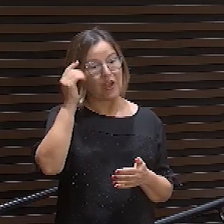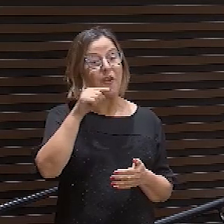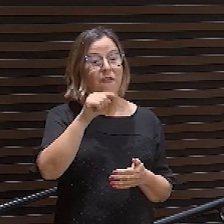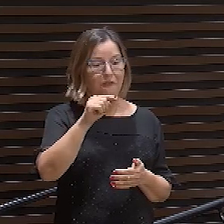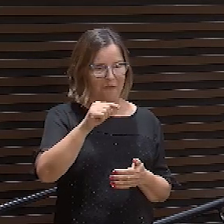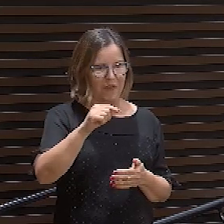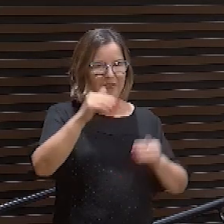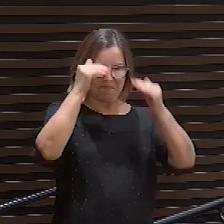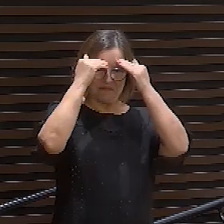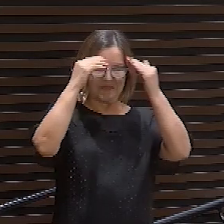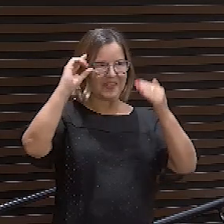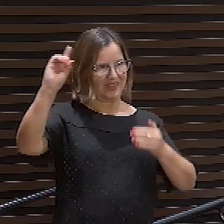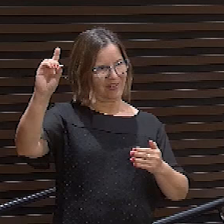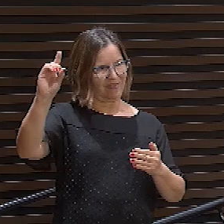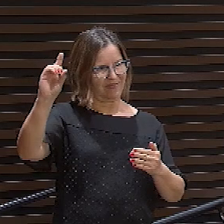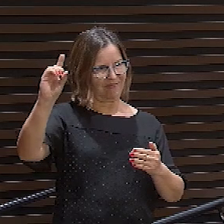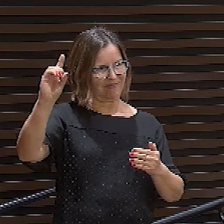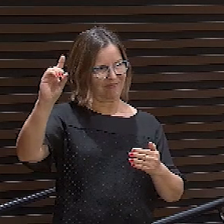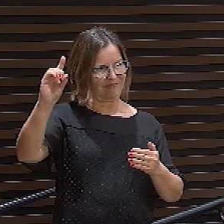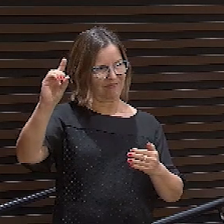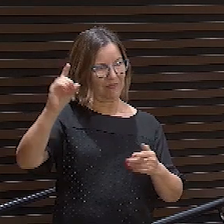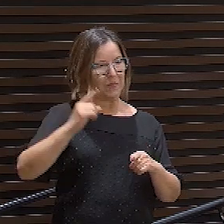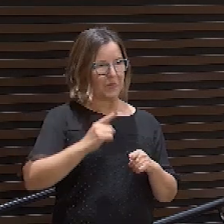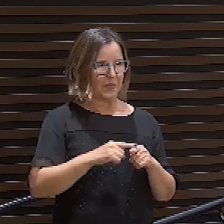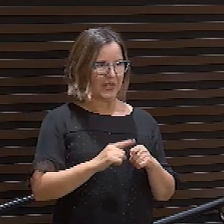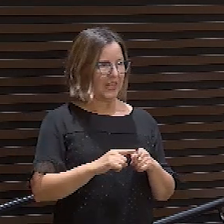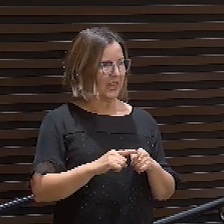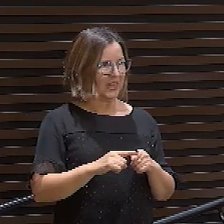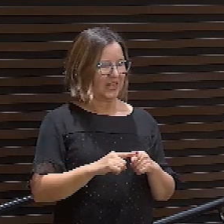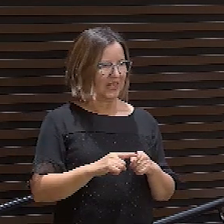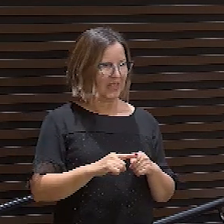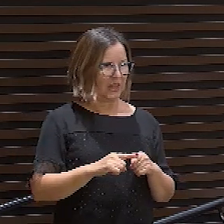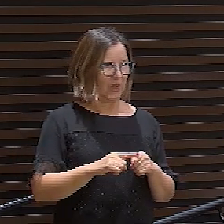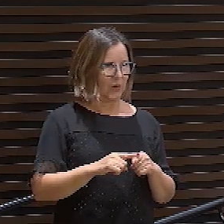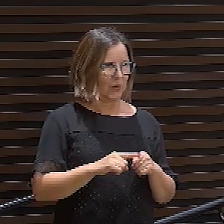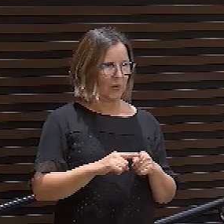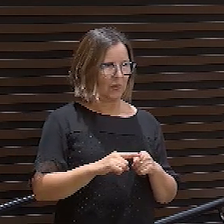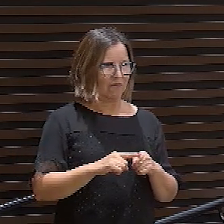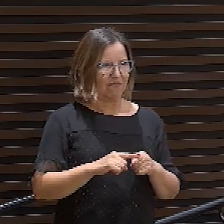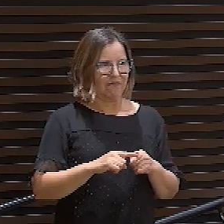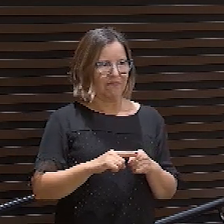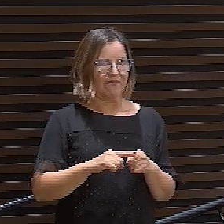Deus, porquanto não me negaste o filho,